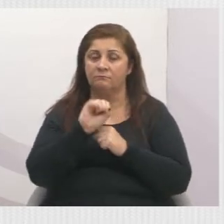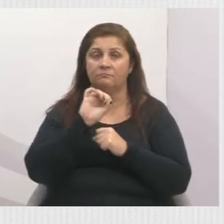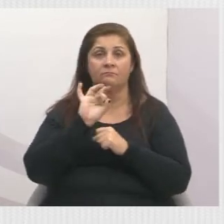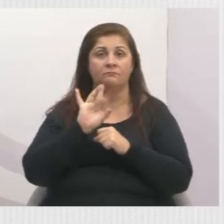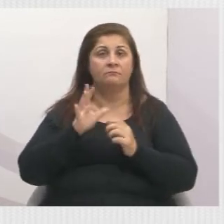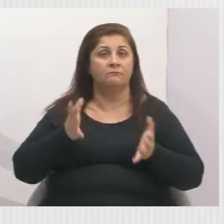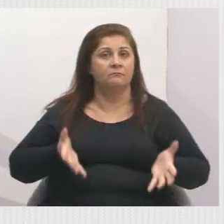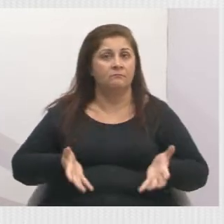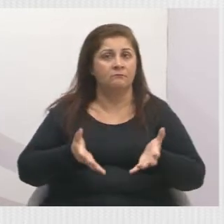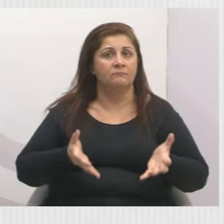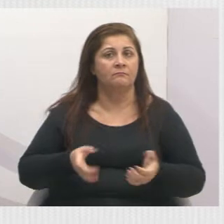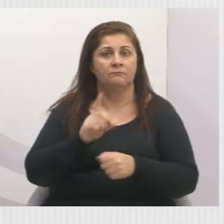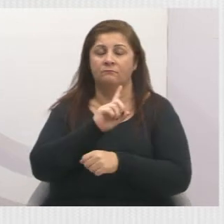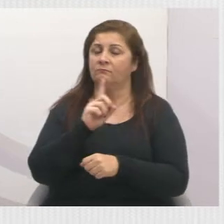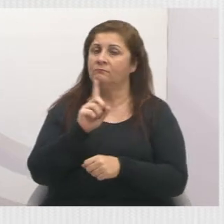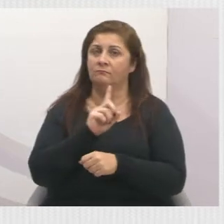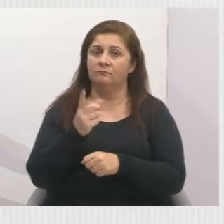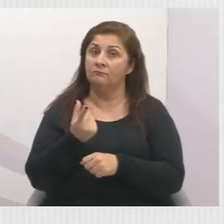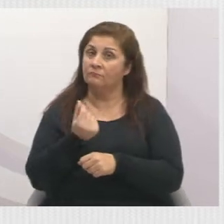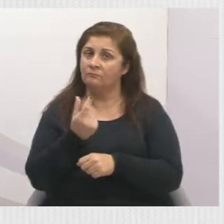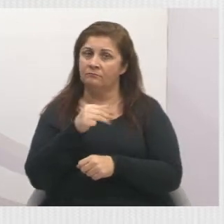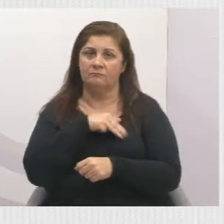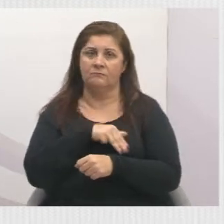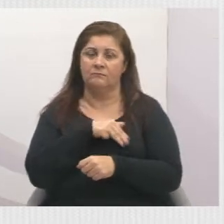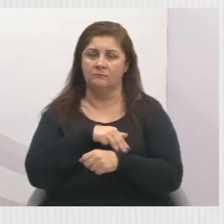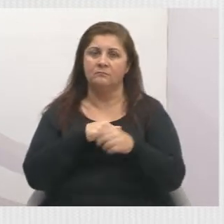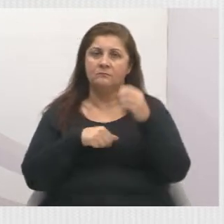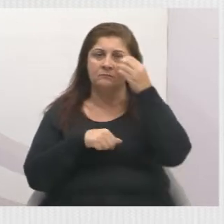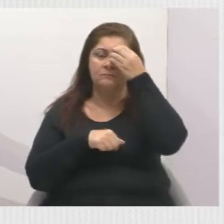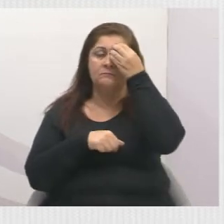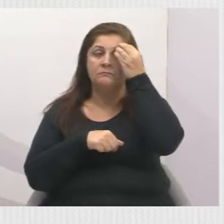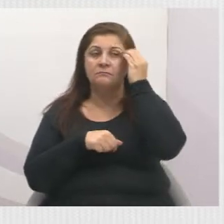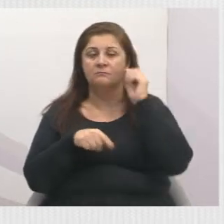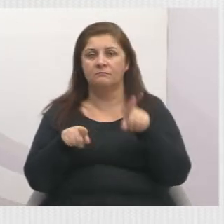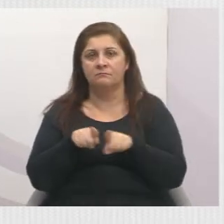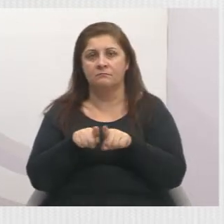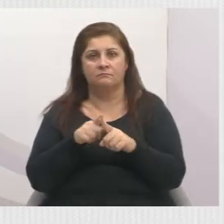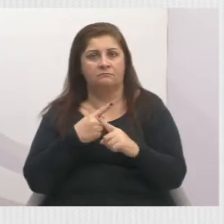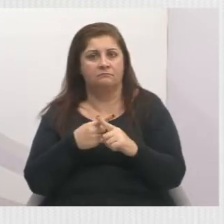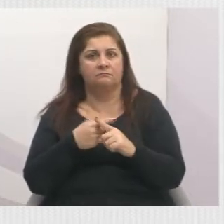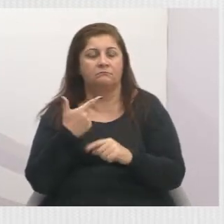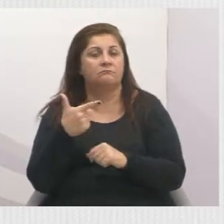com um direito previdenciário. E também porque não há